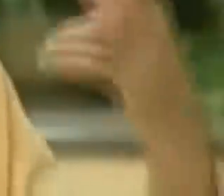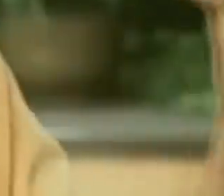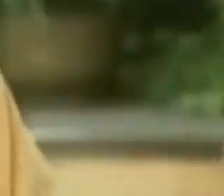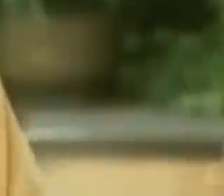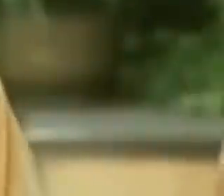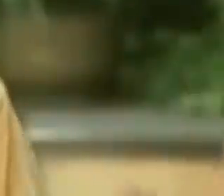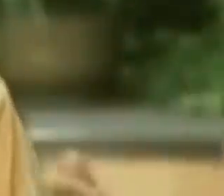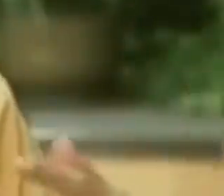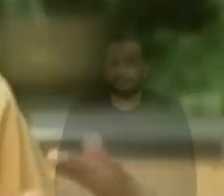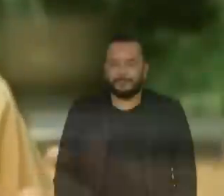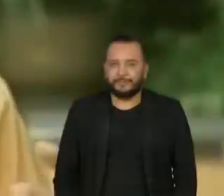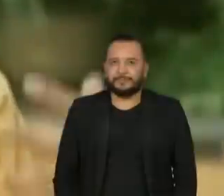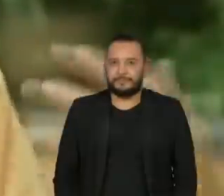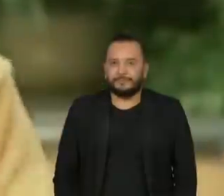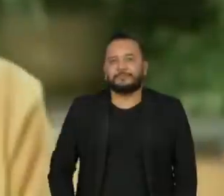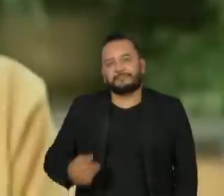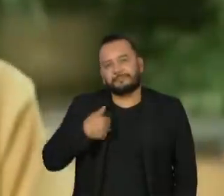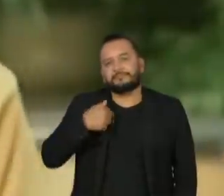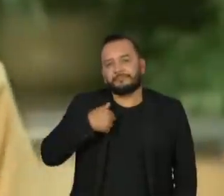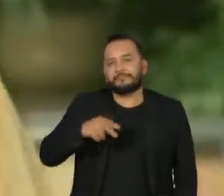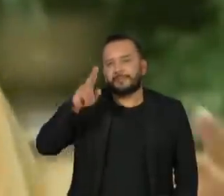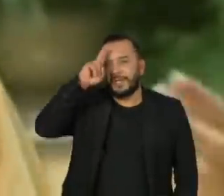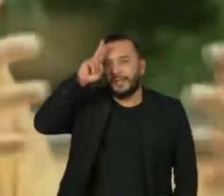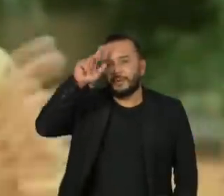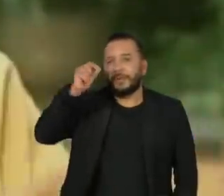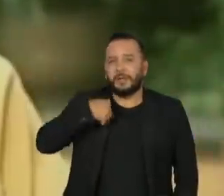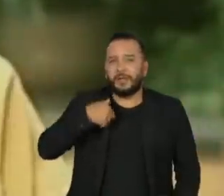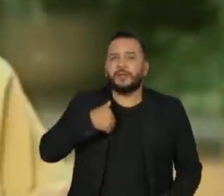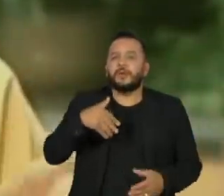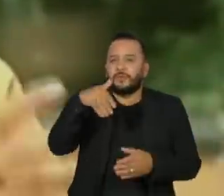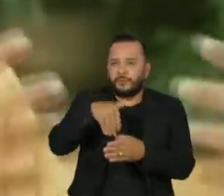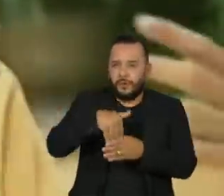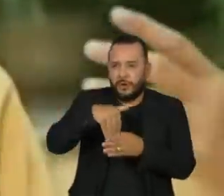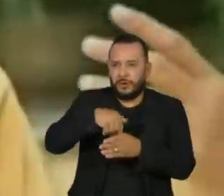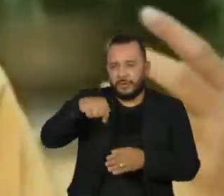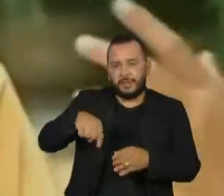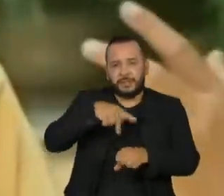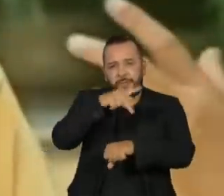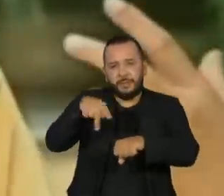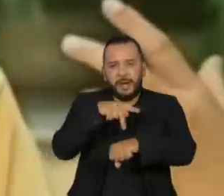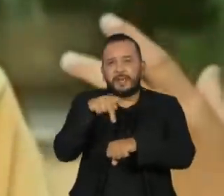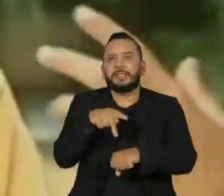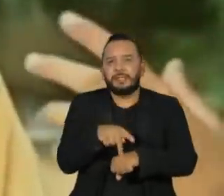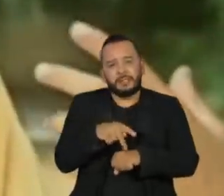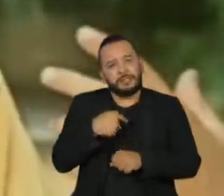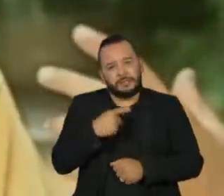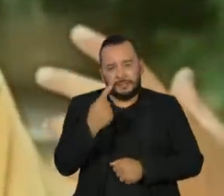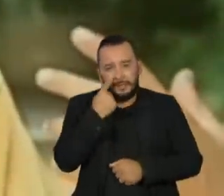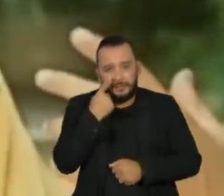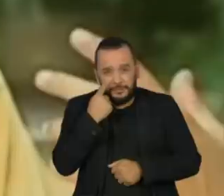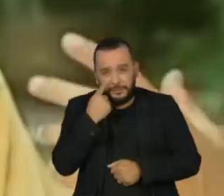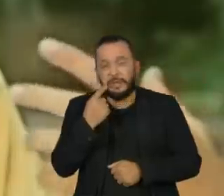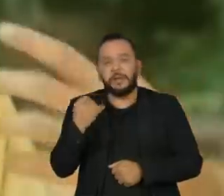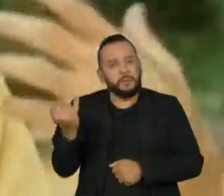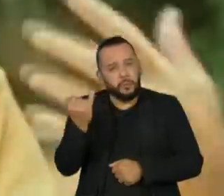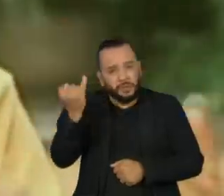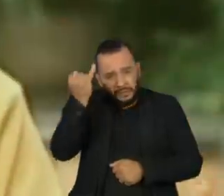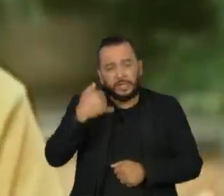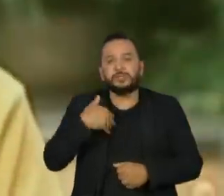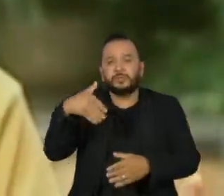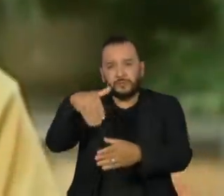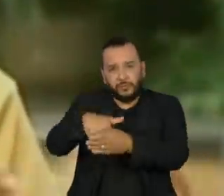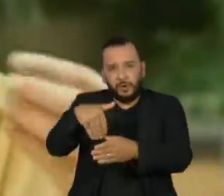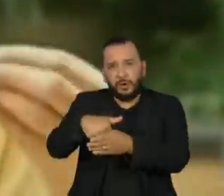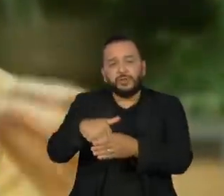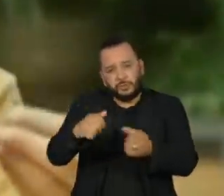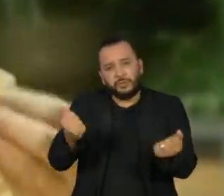Para a gente foi um clarão. Foi chegar ao voto. Quer dizer, você está num país que sedento por voto, num meio tão